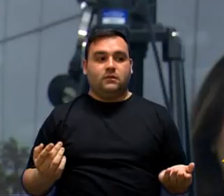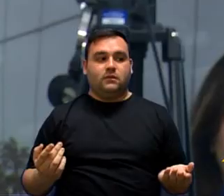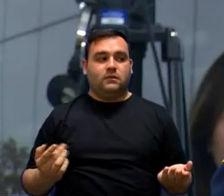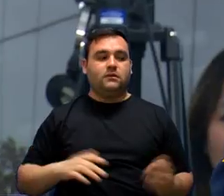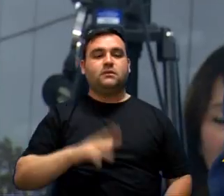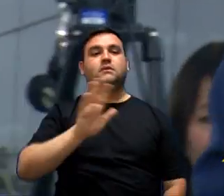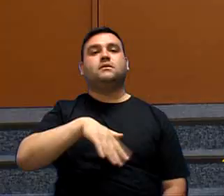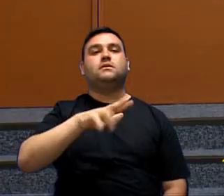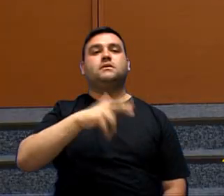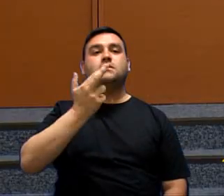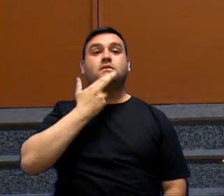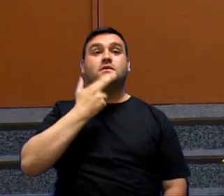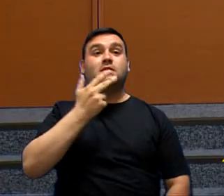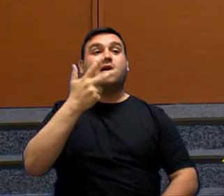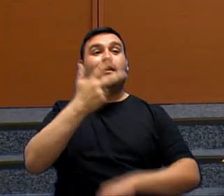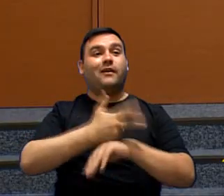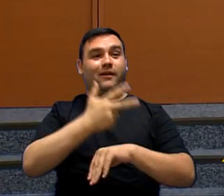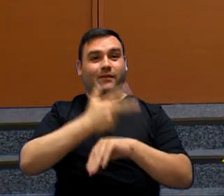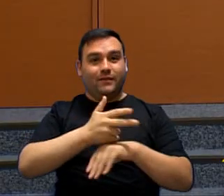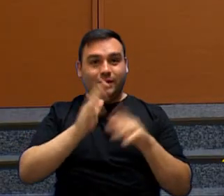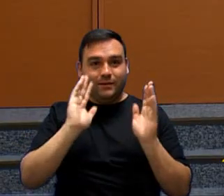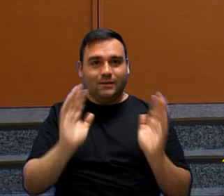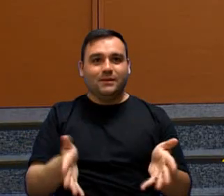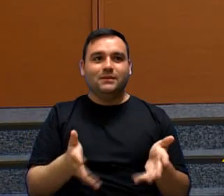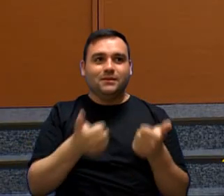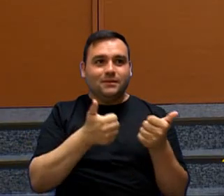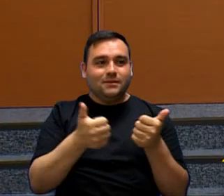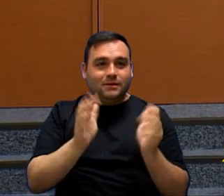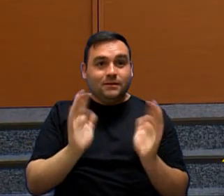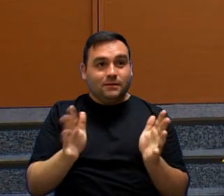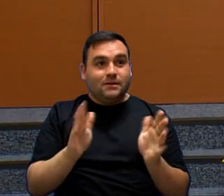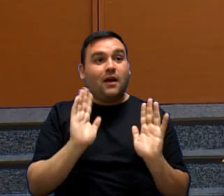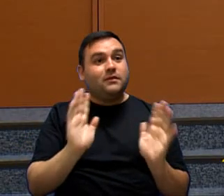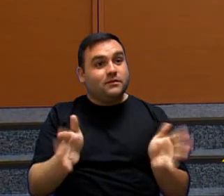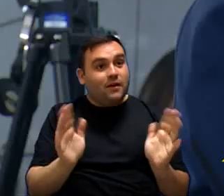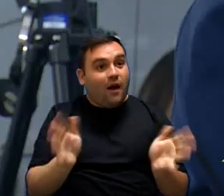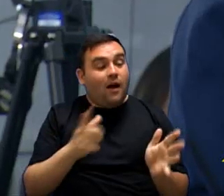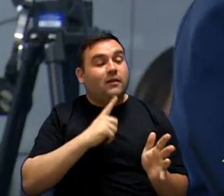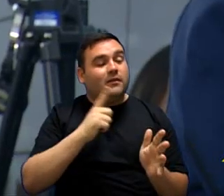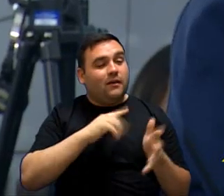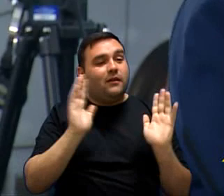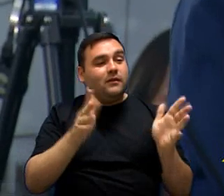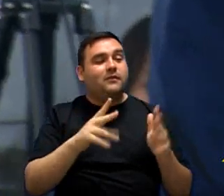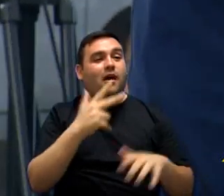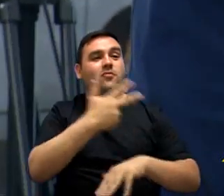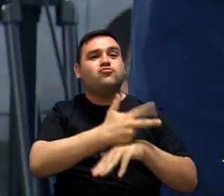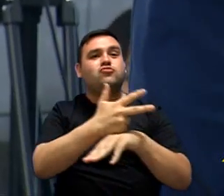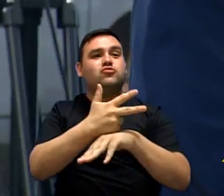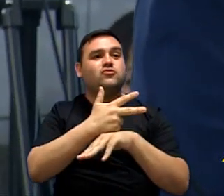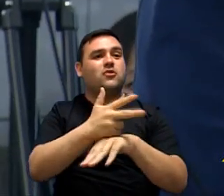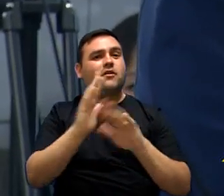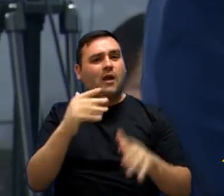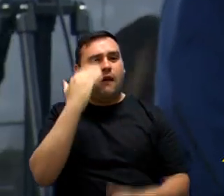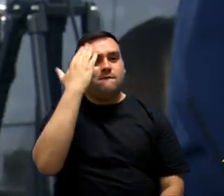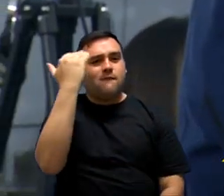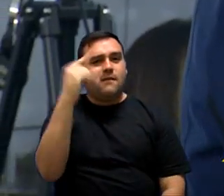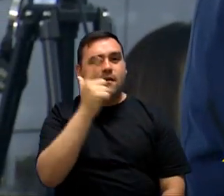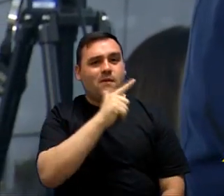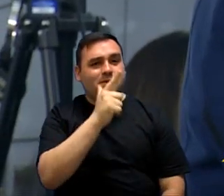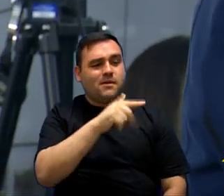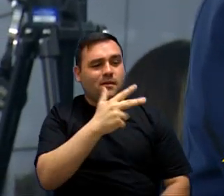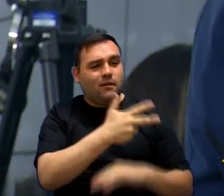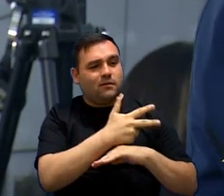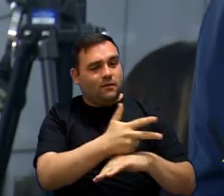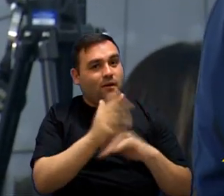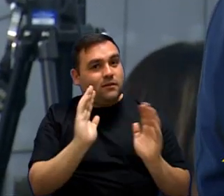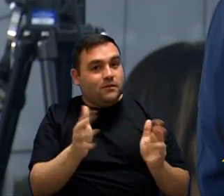Ô, Manga, já gravou uma boa parte já, Manga, tá bom? Já saiu, Manga, já está. Olha os minutos de fama. Ô, Manga, já foi gravado uma boa